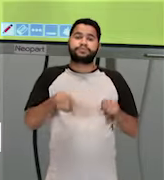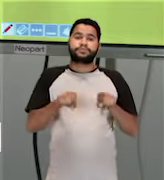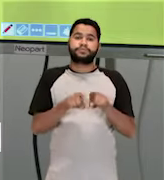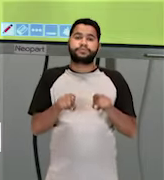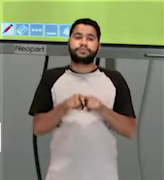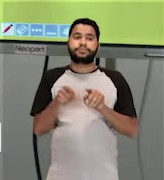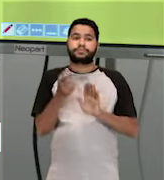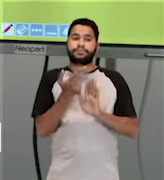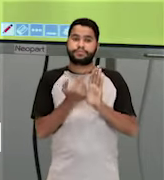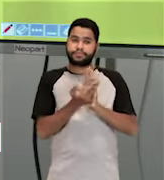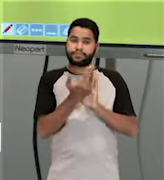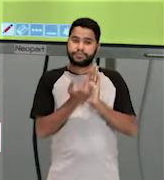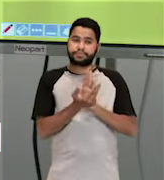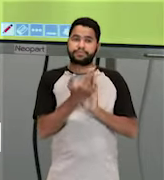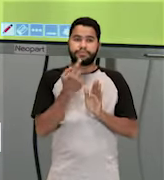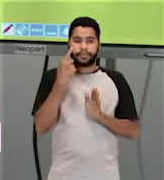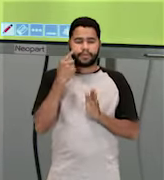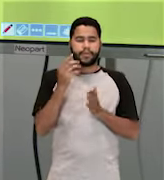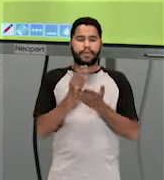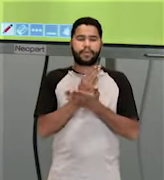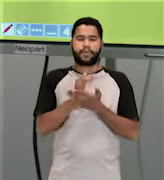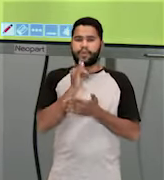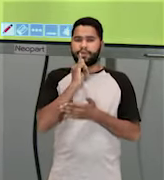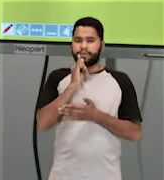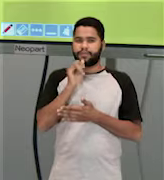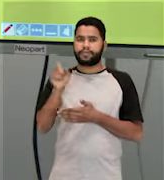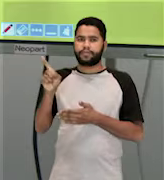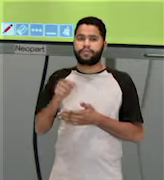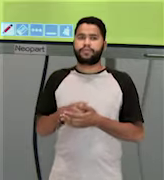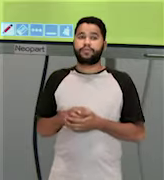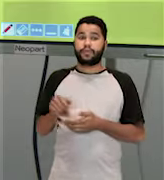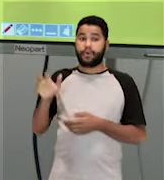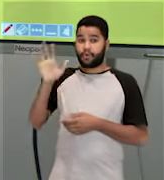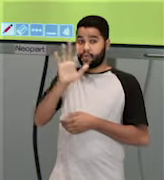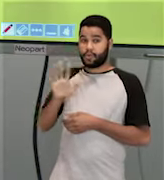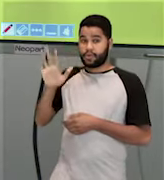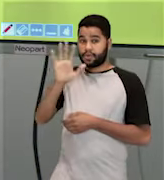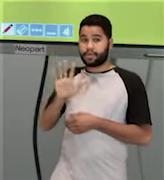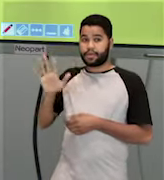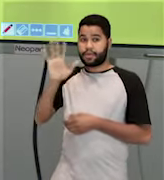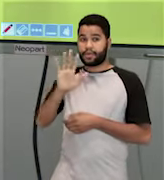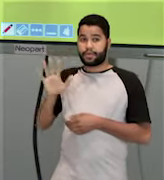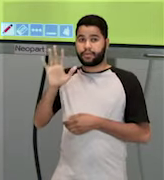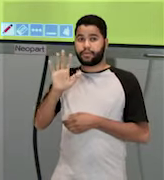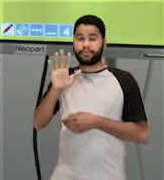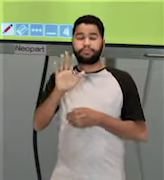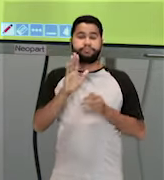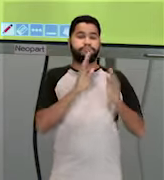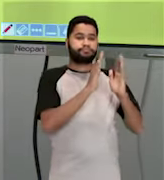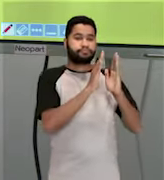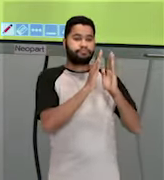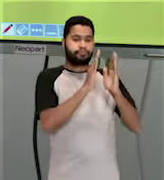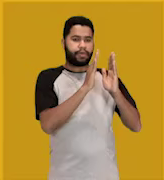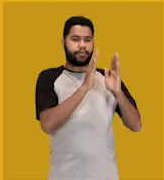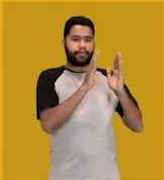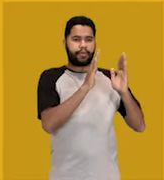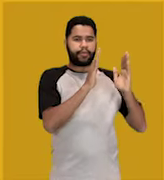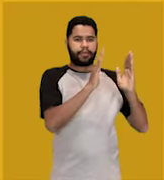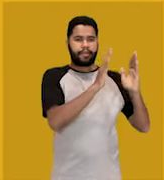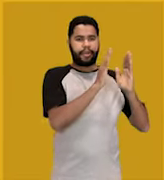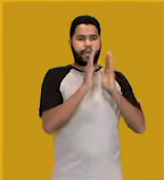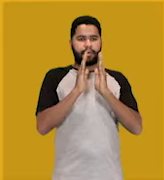de desenhos. Veja alguns exemplos. O inteiro foi dividido em 1,